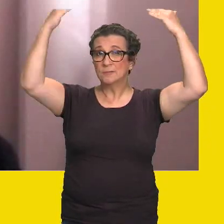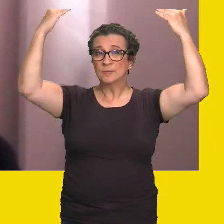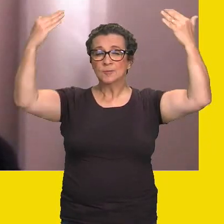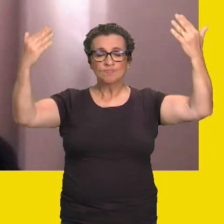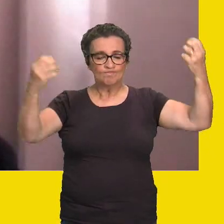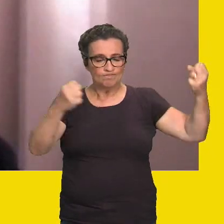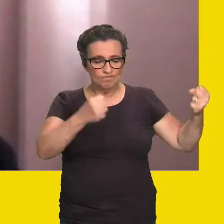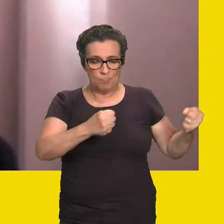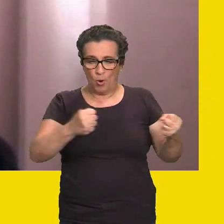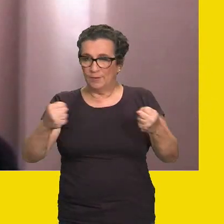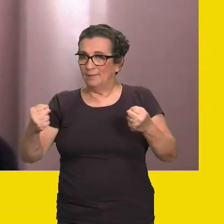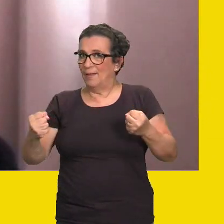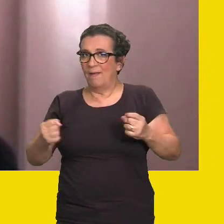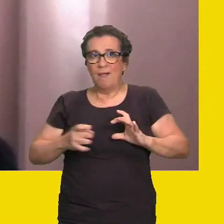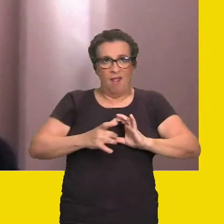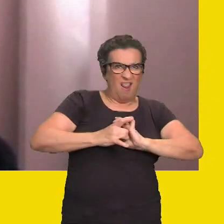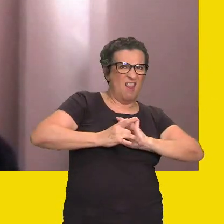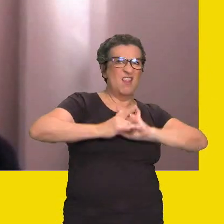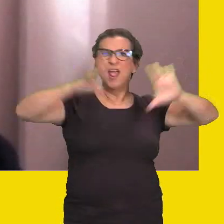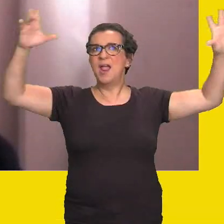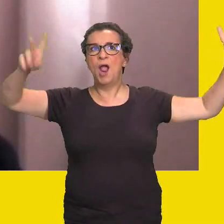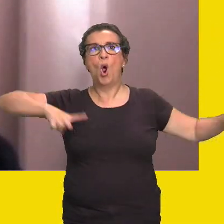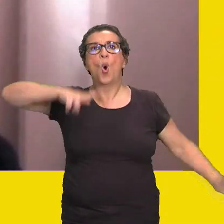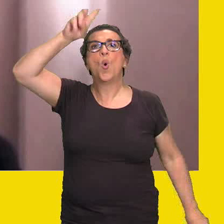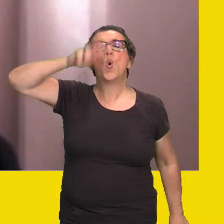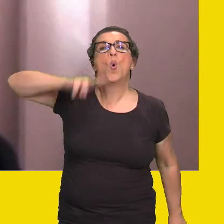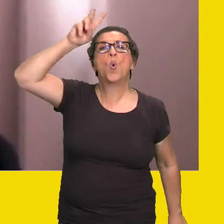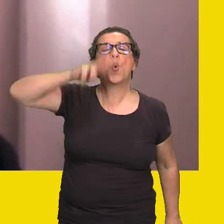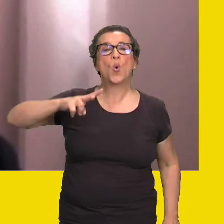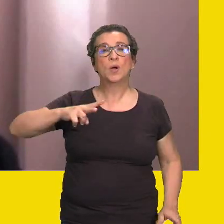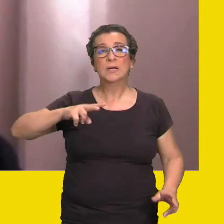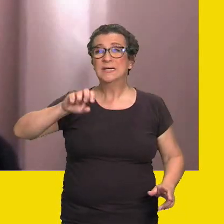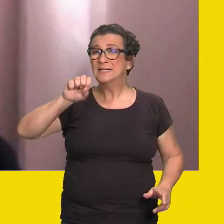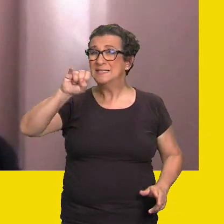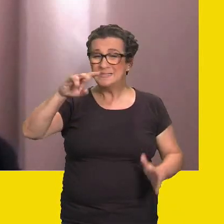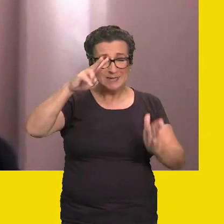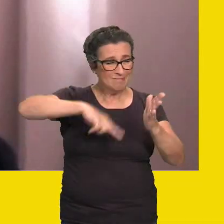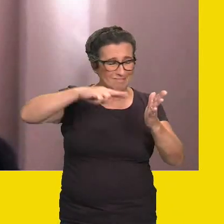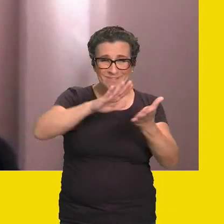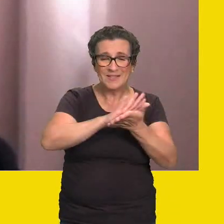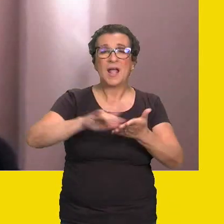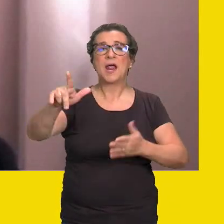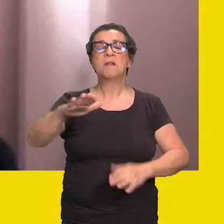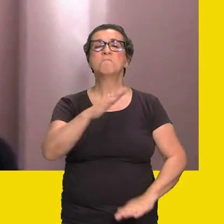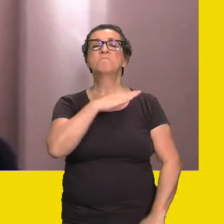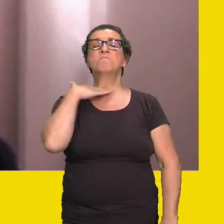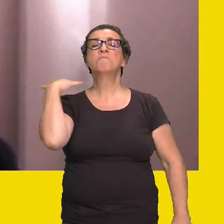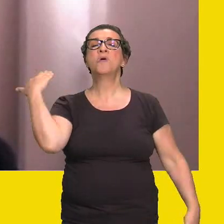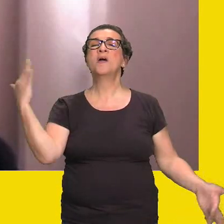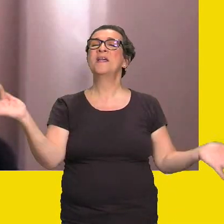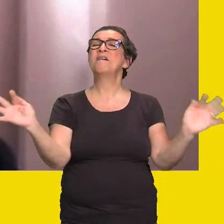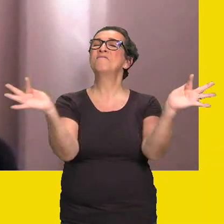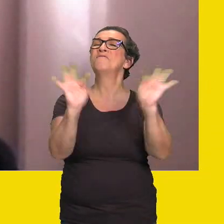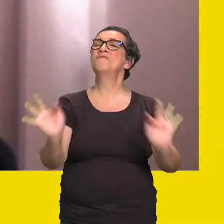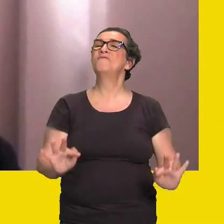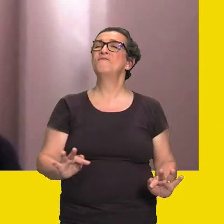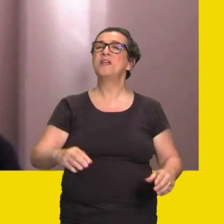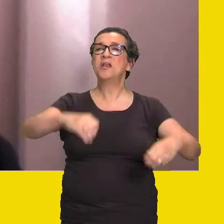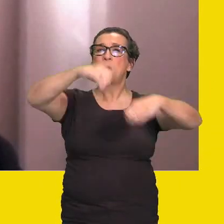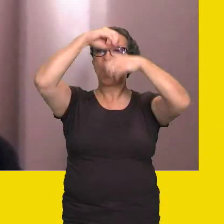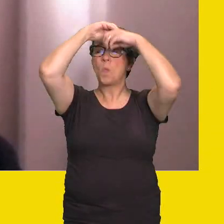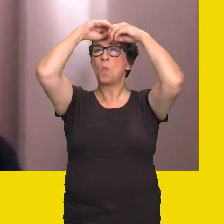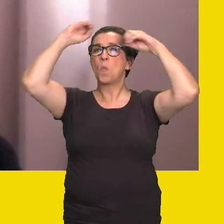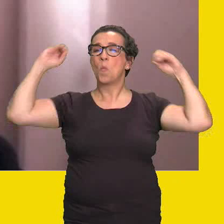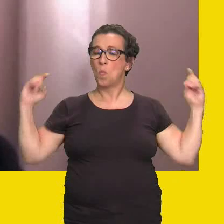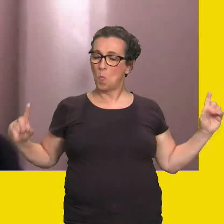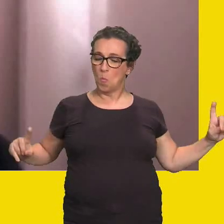incontrolável, liberta o homem excessivamente. Sem a leitura, ele morreria feliz e ignorante dos grilhões que o cercam.